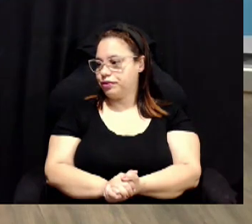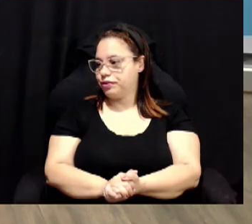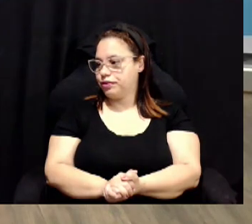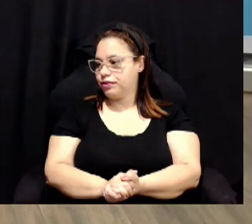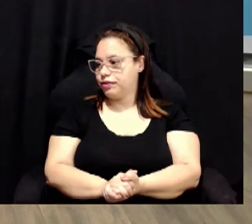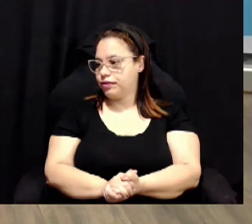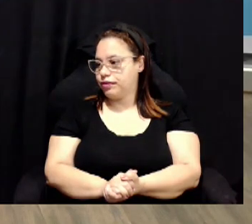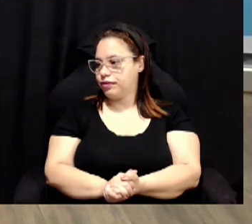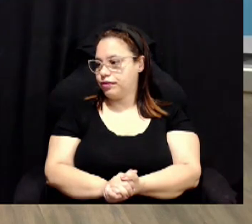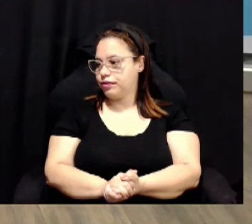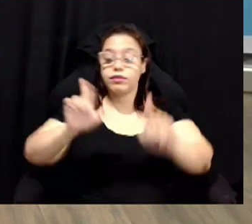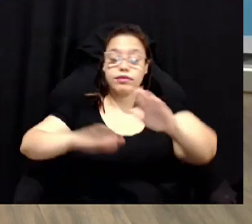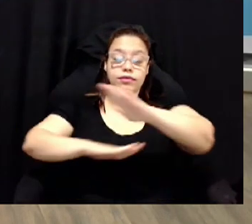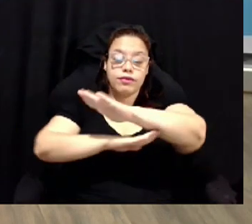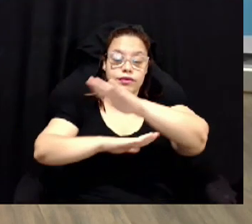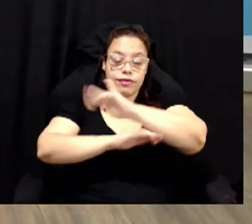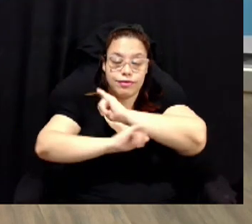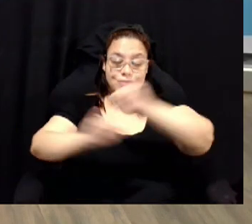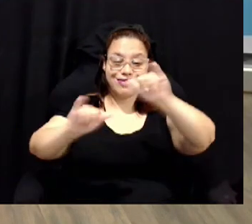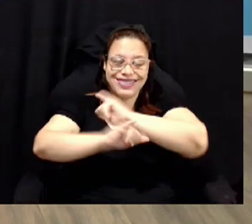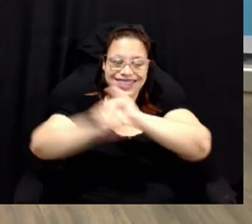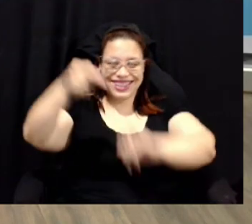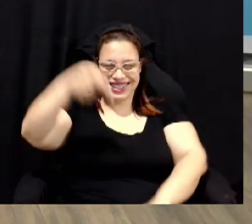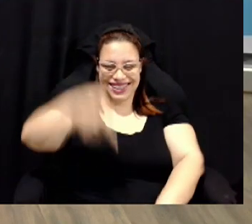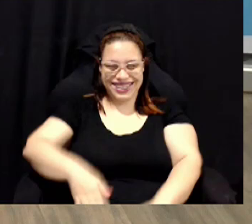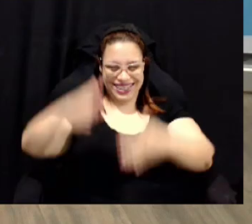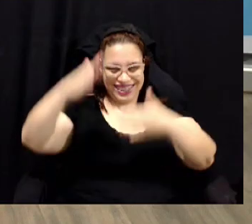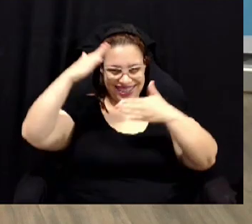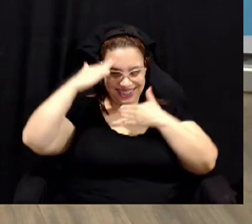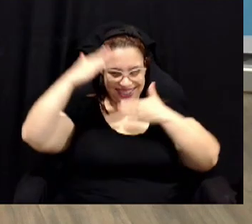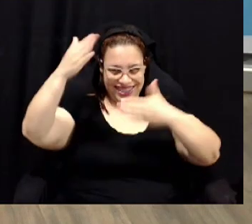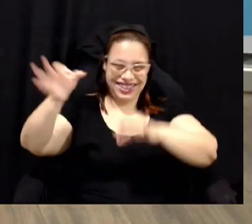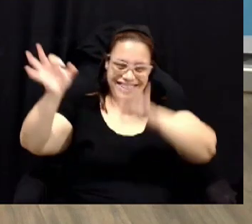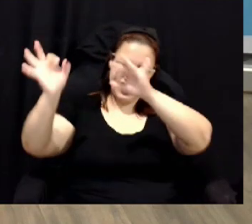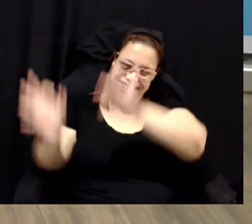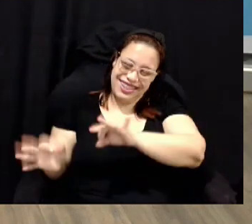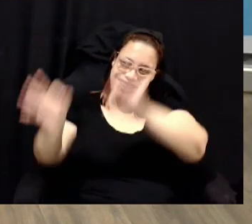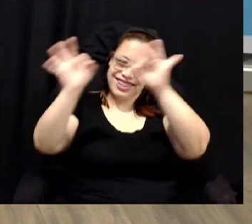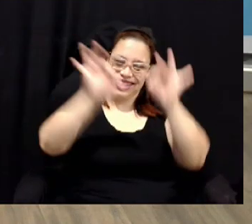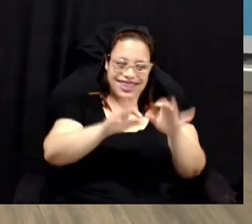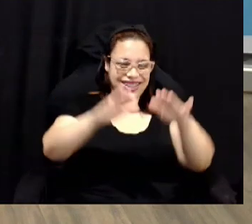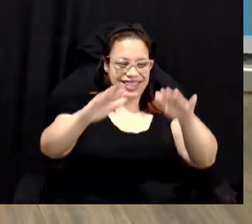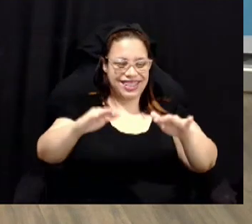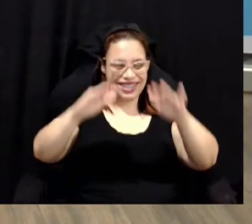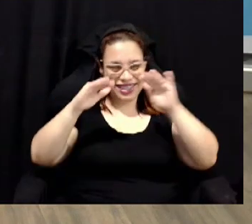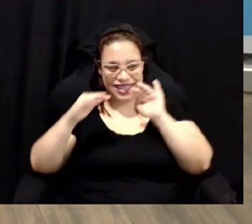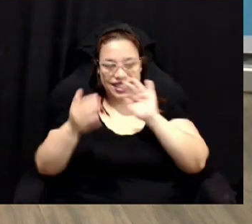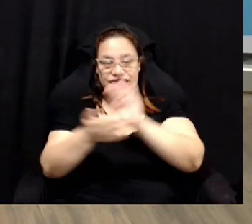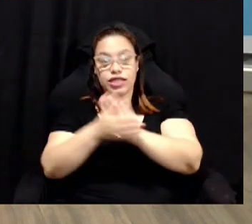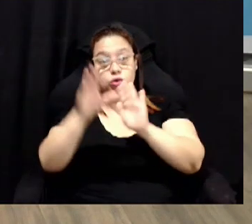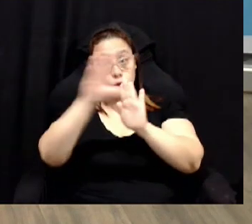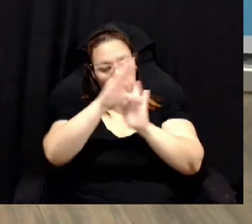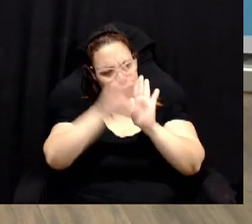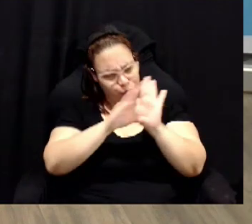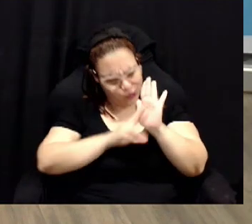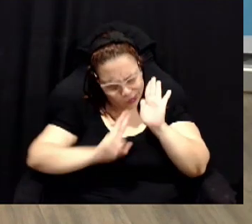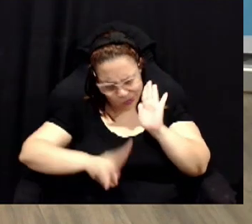O Jornal Câmara Notícia fica por aqui. Muito obrigado pela sua companhia, pela sua audiência. Continue na nossa